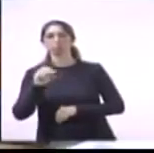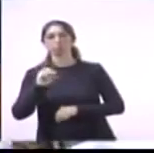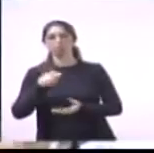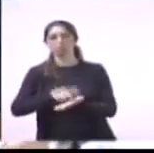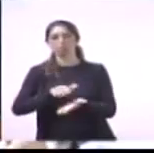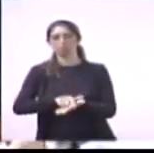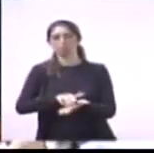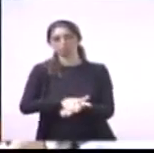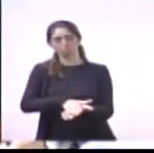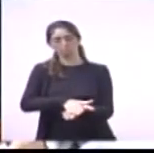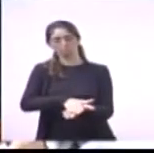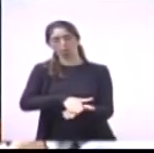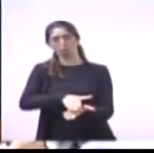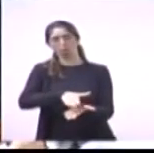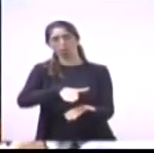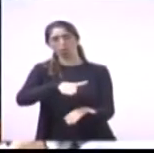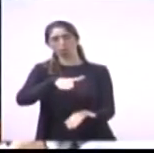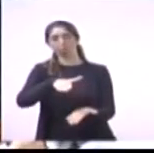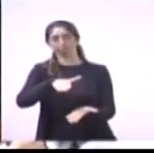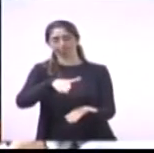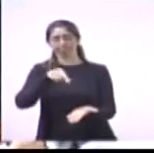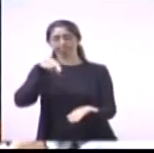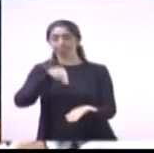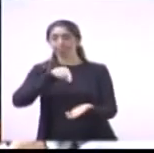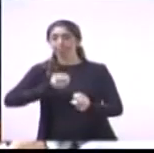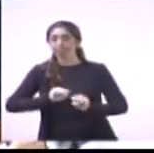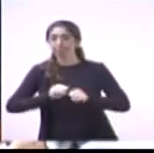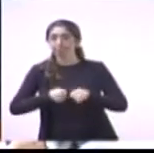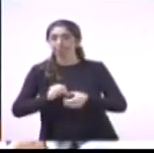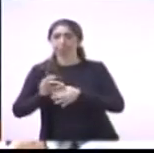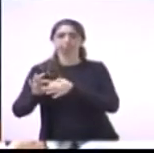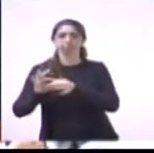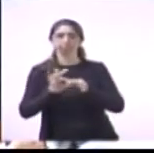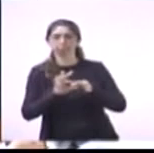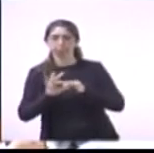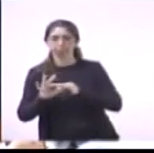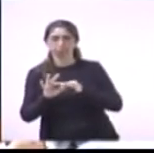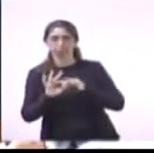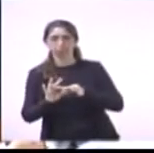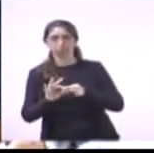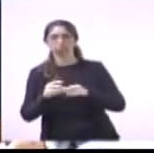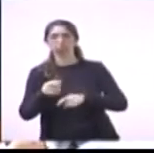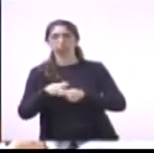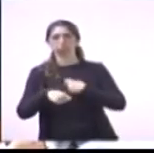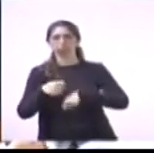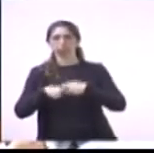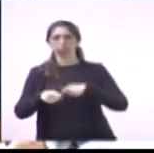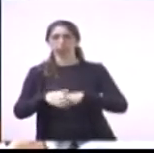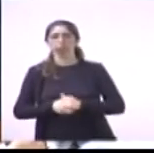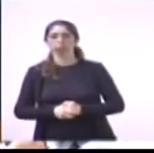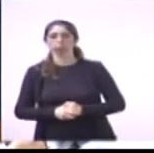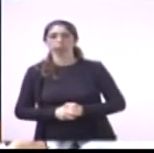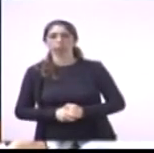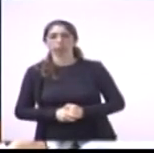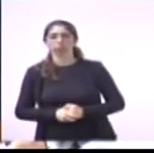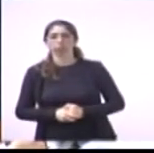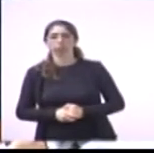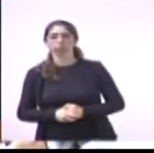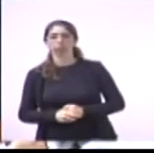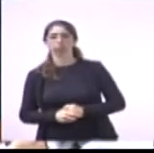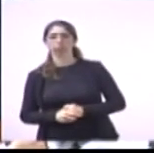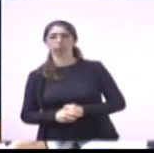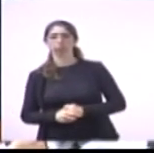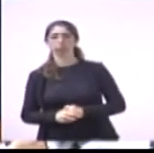senhor presidente, foi um esforço coletivo de toda a administração,